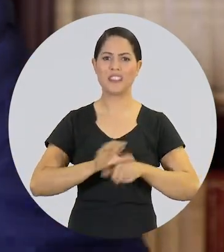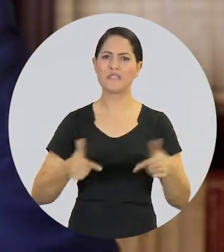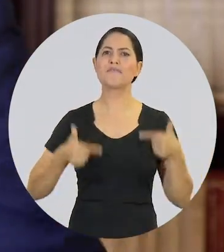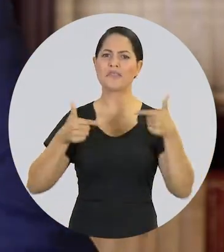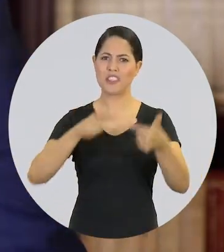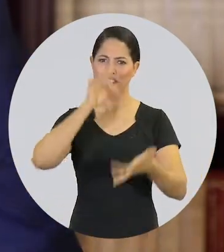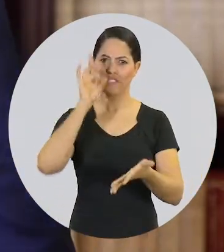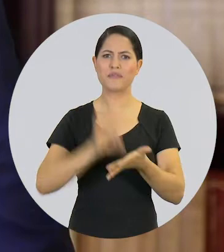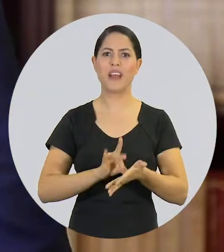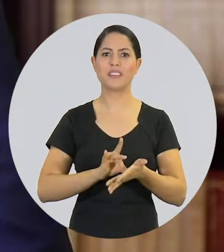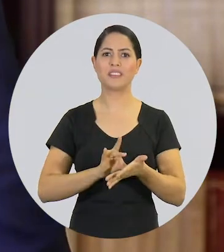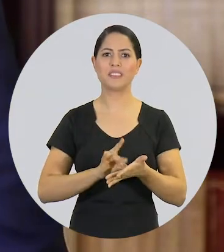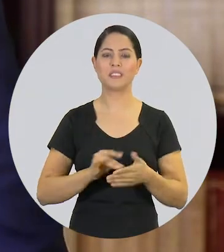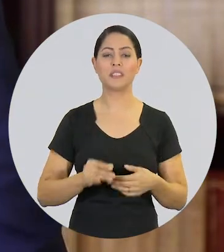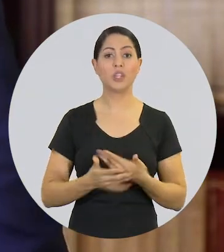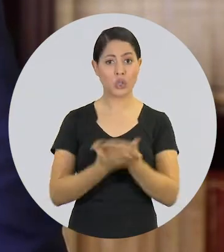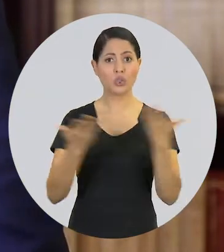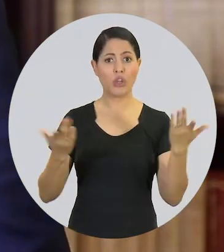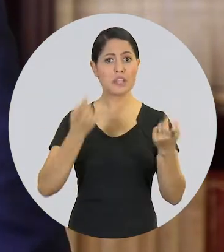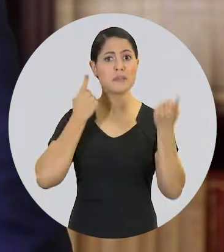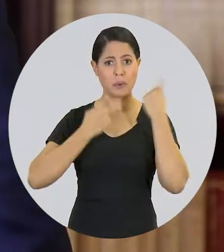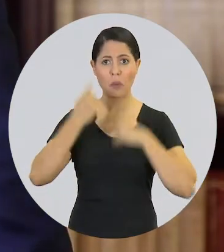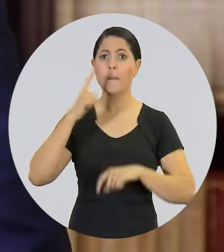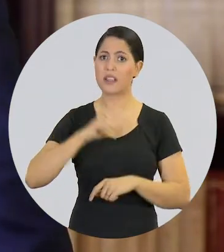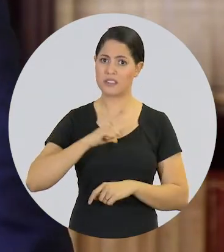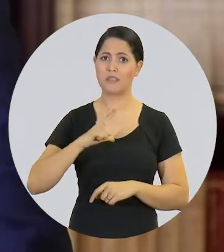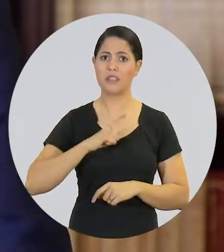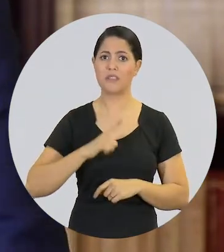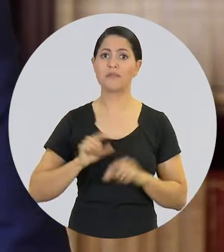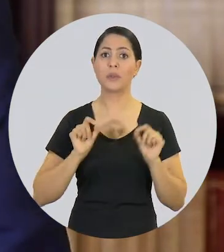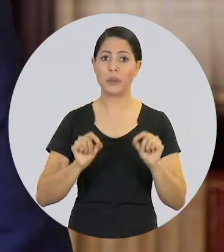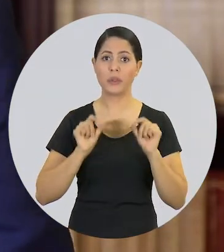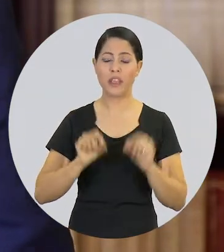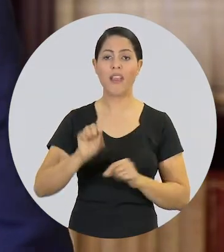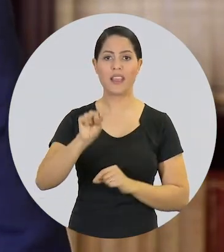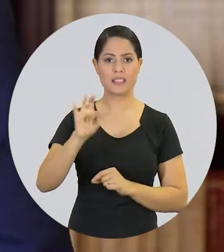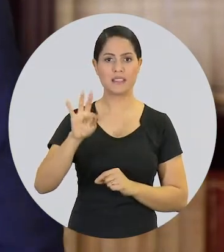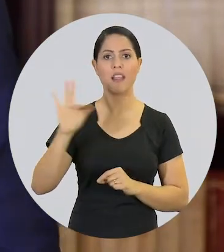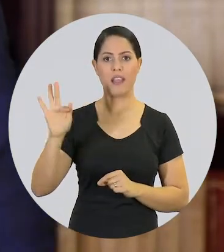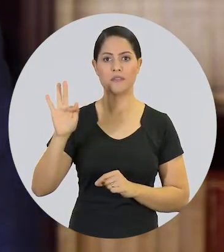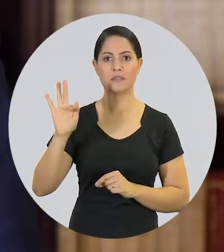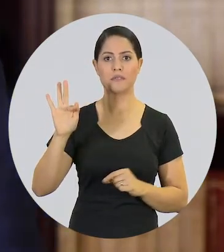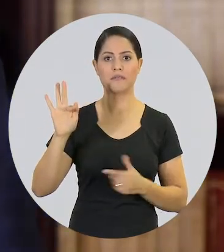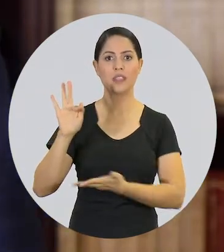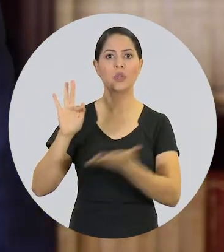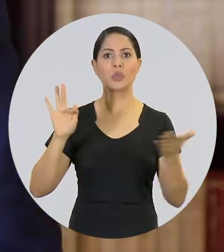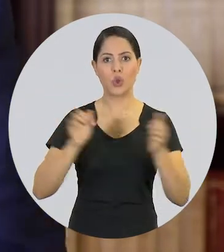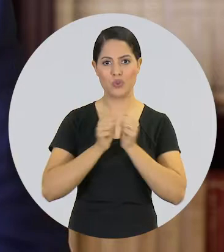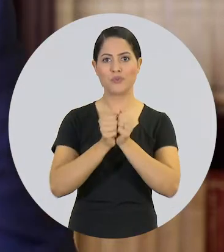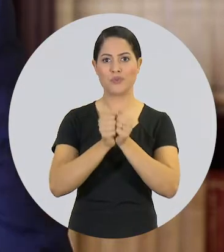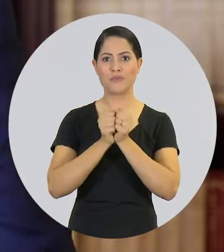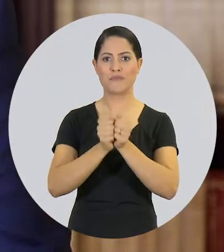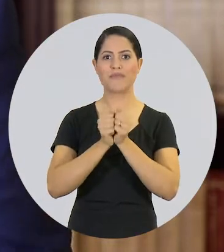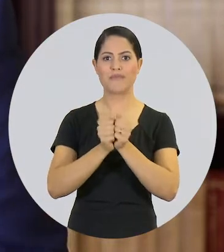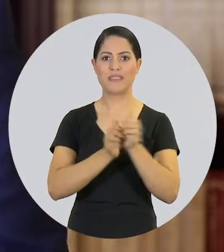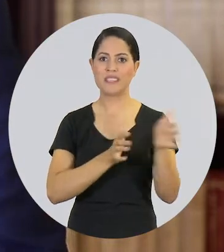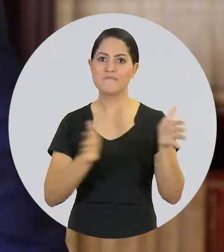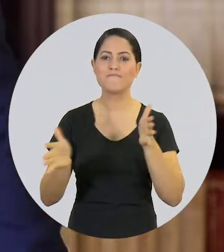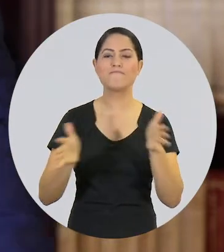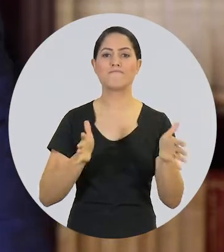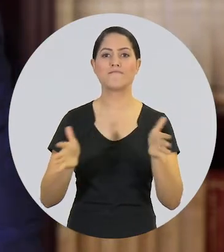da efetivação da Constituição. Temos visto essa preocupação do Supremo Tribunal Federal nesta